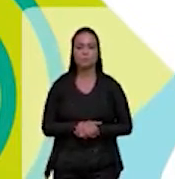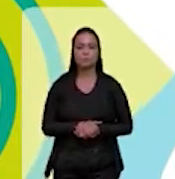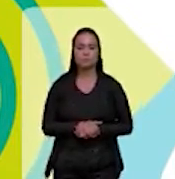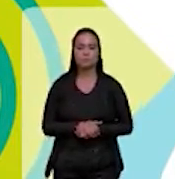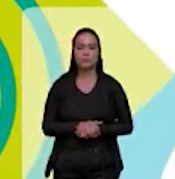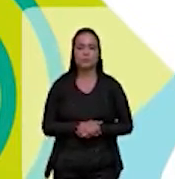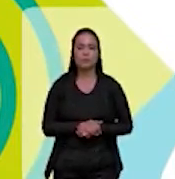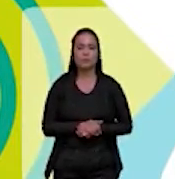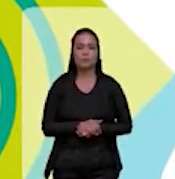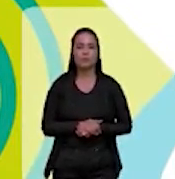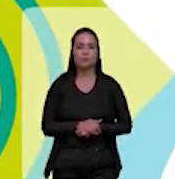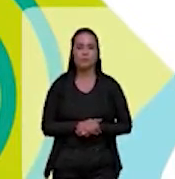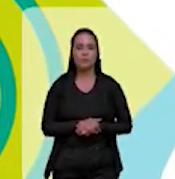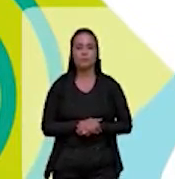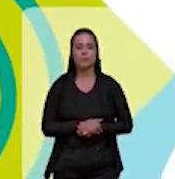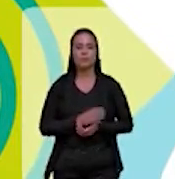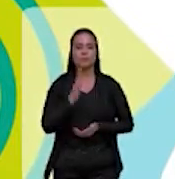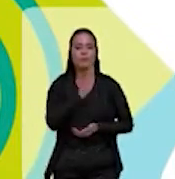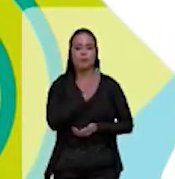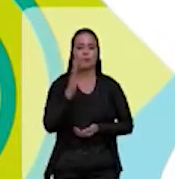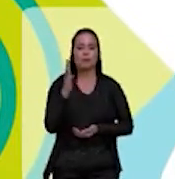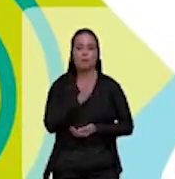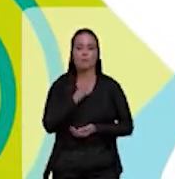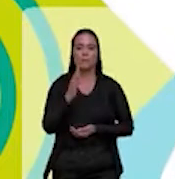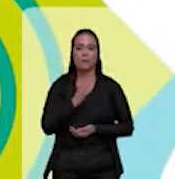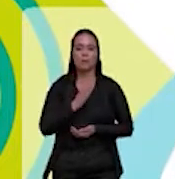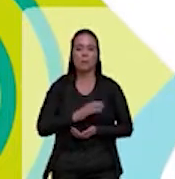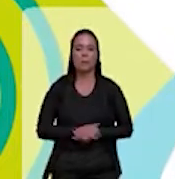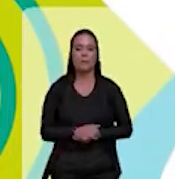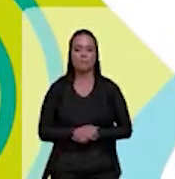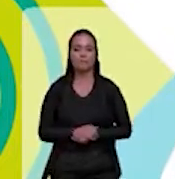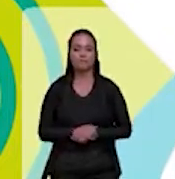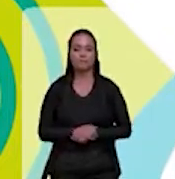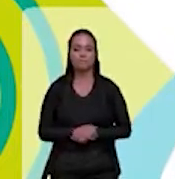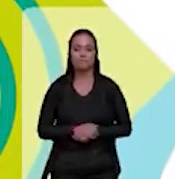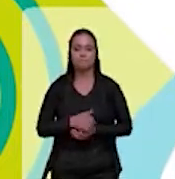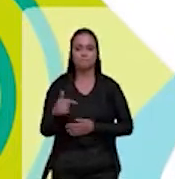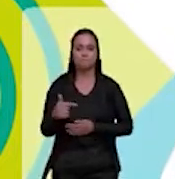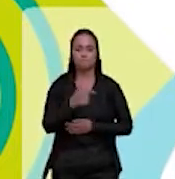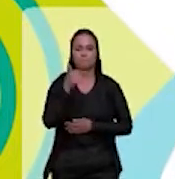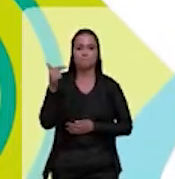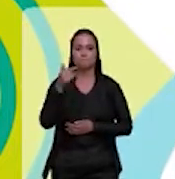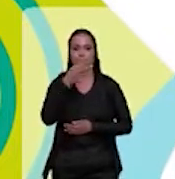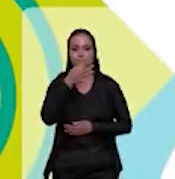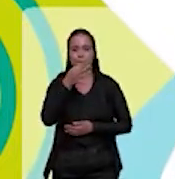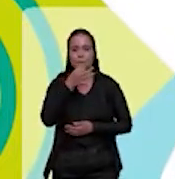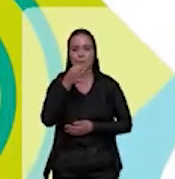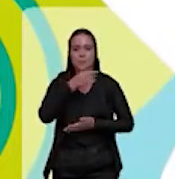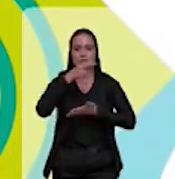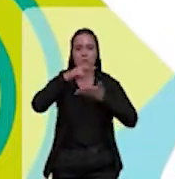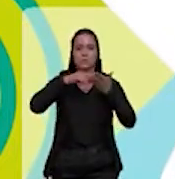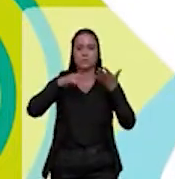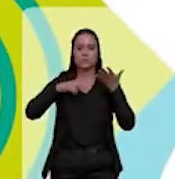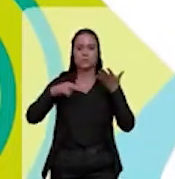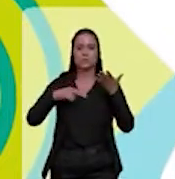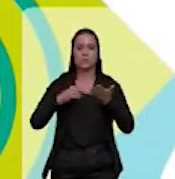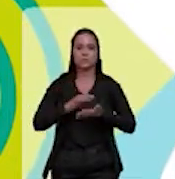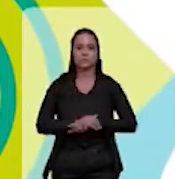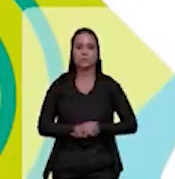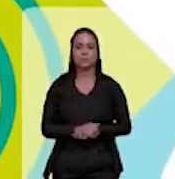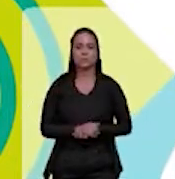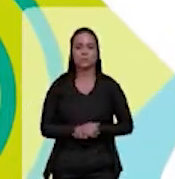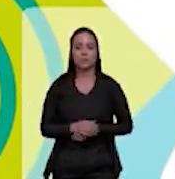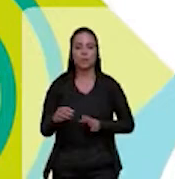biblioteca uma bibliografia de apoio contextos críticos e teóricos a segunda com manifestações literárias do Brasil colônia